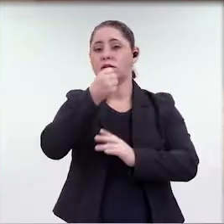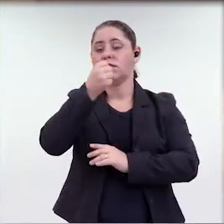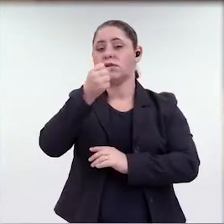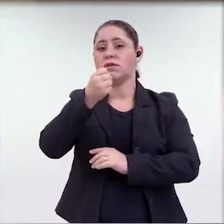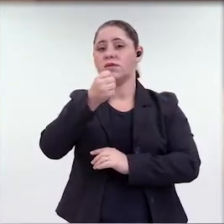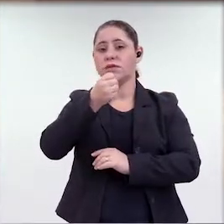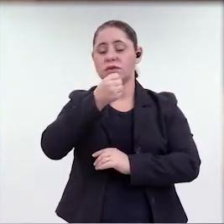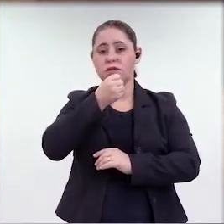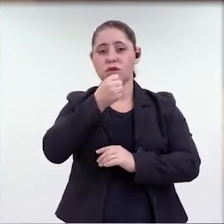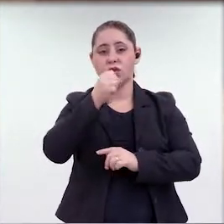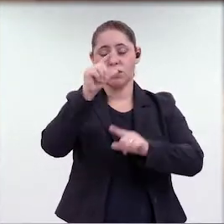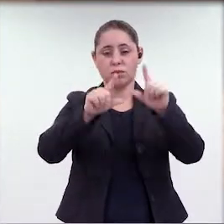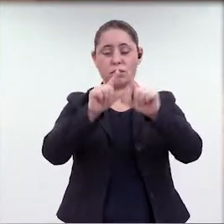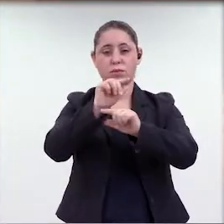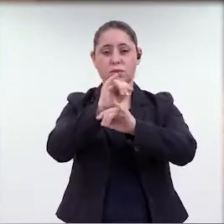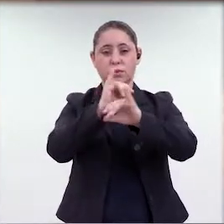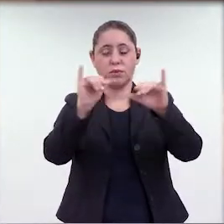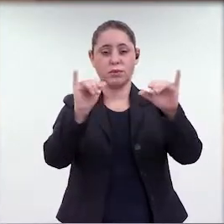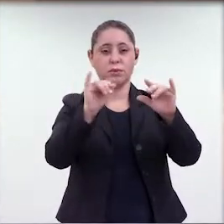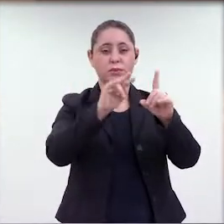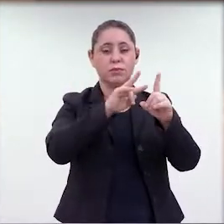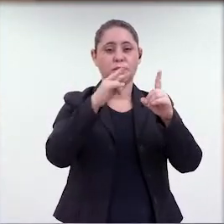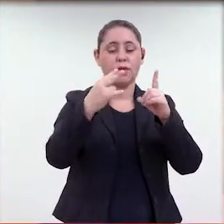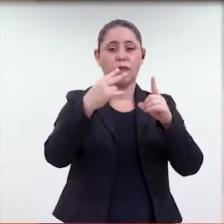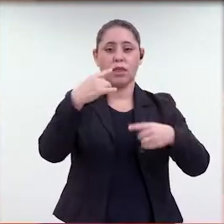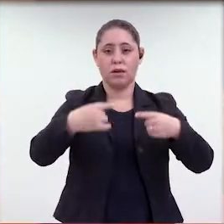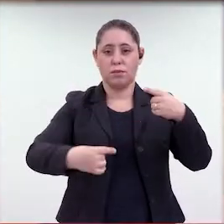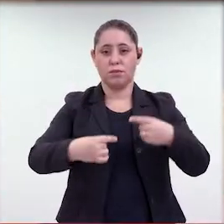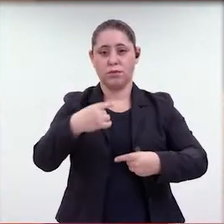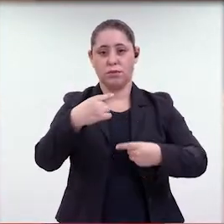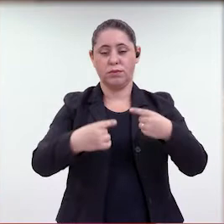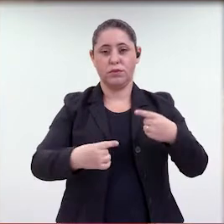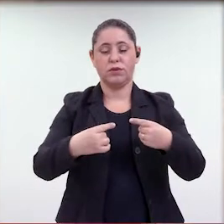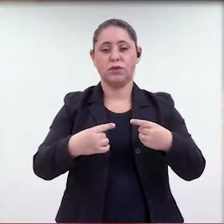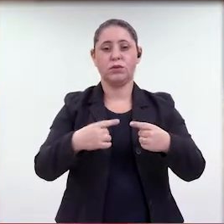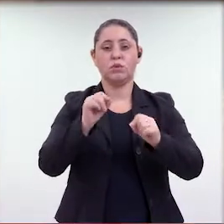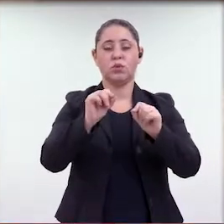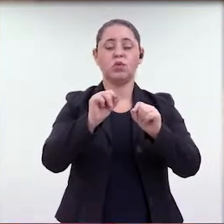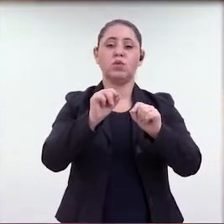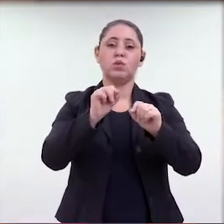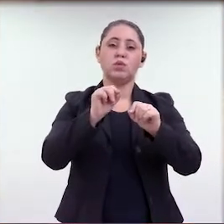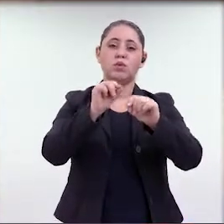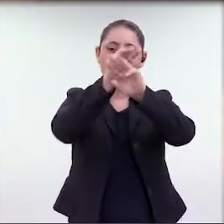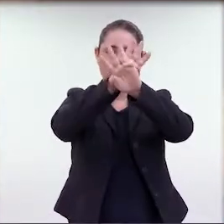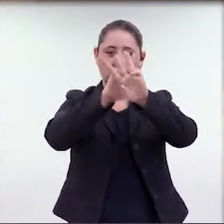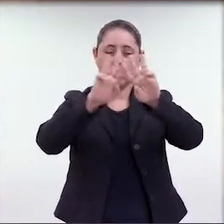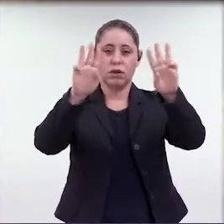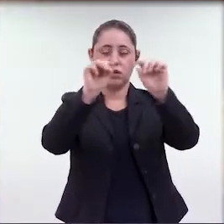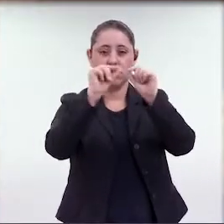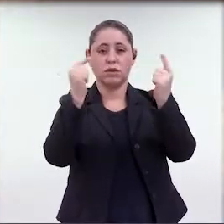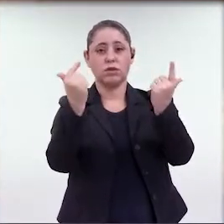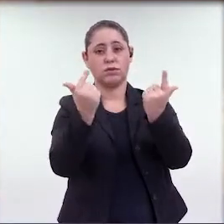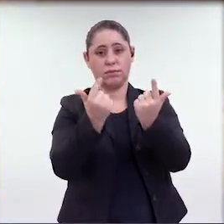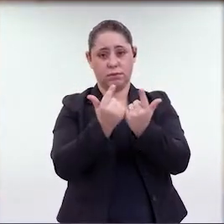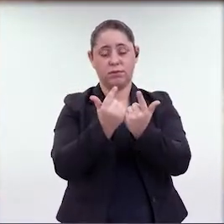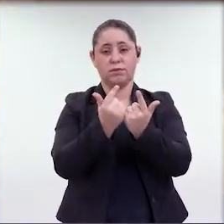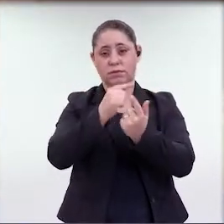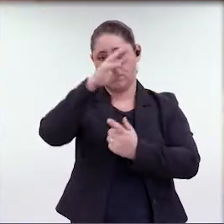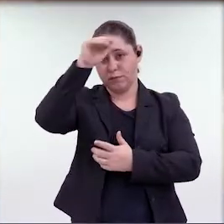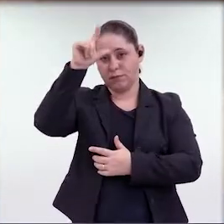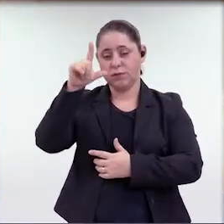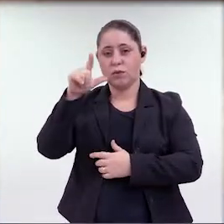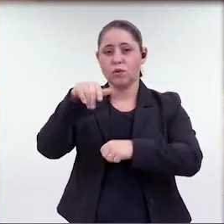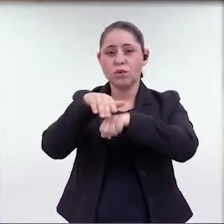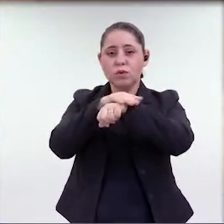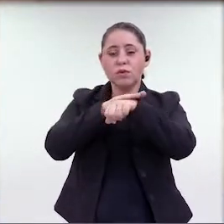nossos entrevistados dessa edição do Perspectiva Debate, pelo site da Assembleia Legislativa de